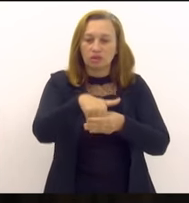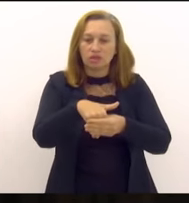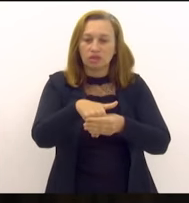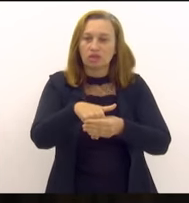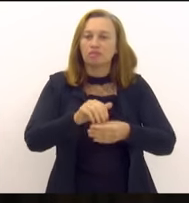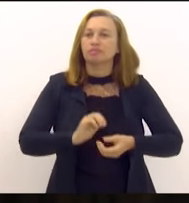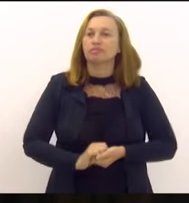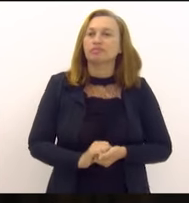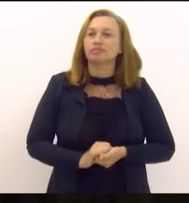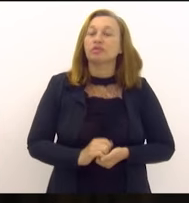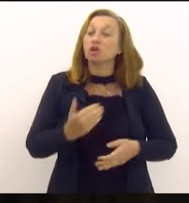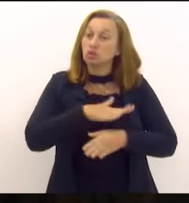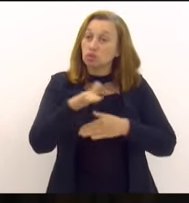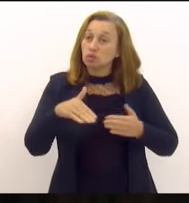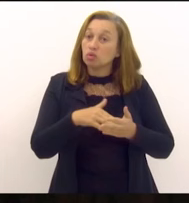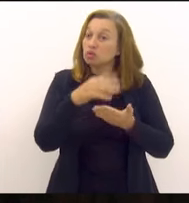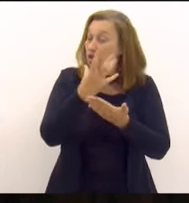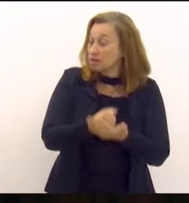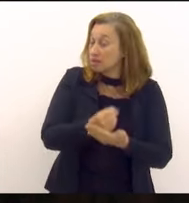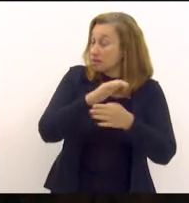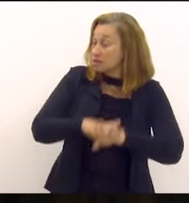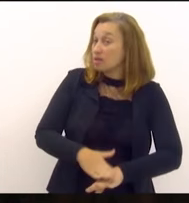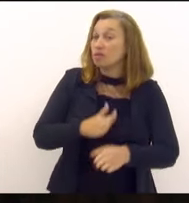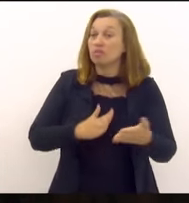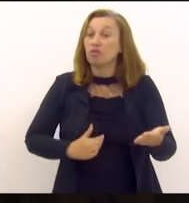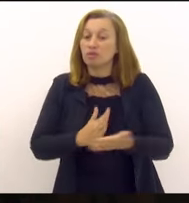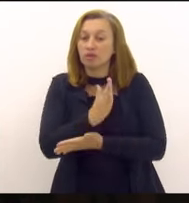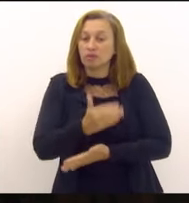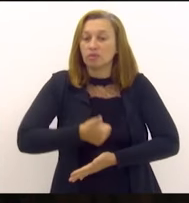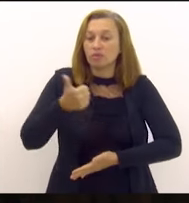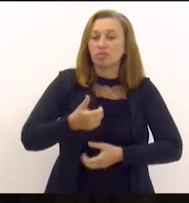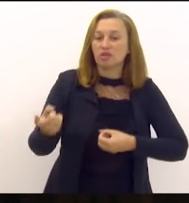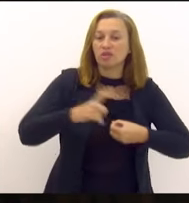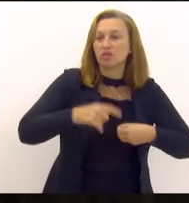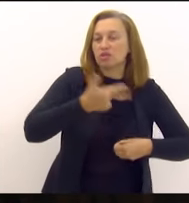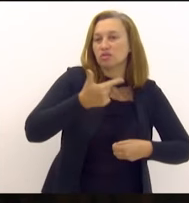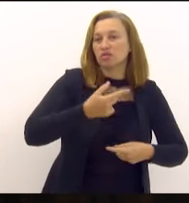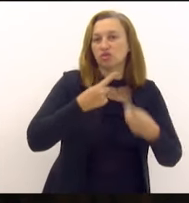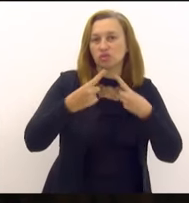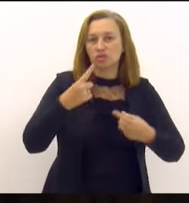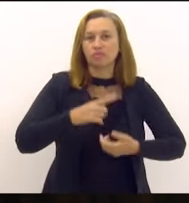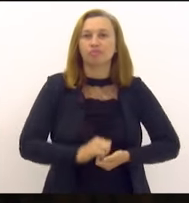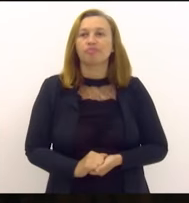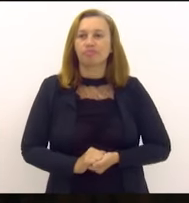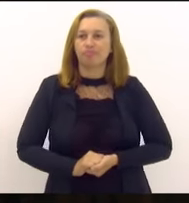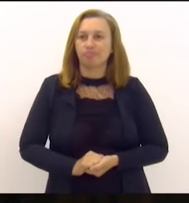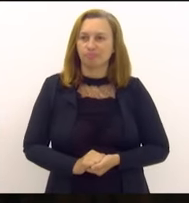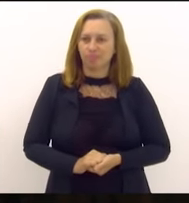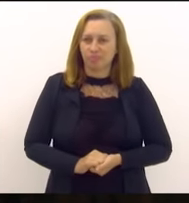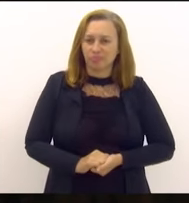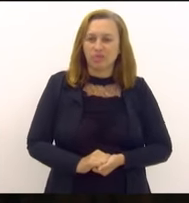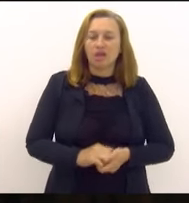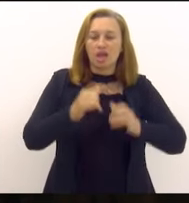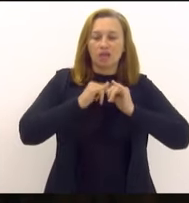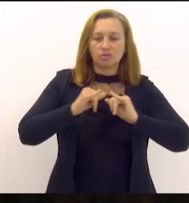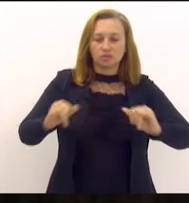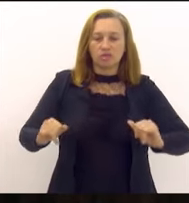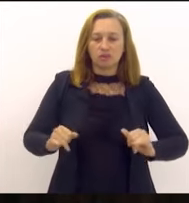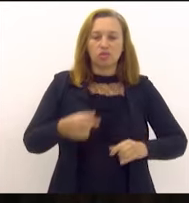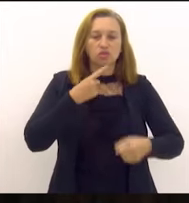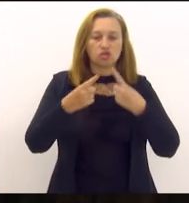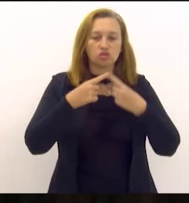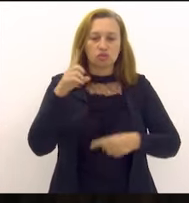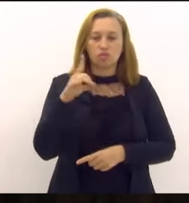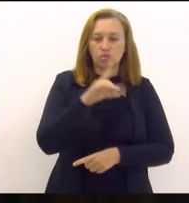votação. Senhores que aprovam, permaneçam como estão, aprovado em primeira e retorna em segunda. Anuncio, em